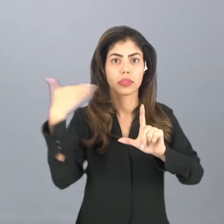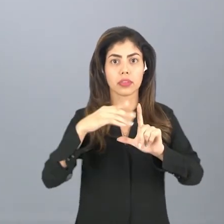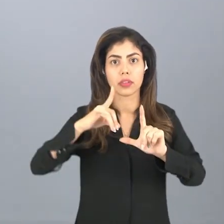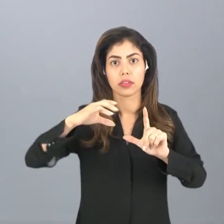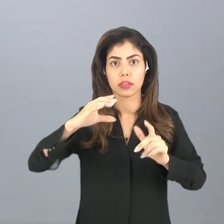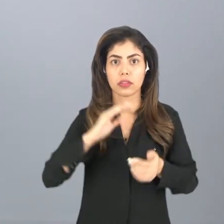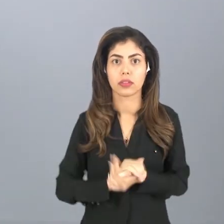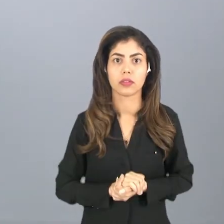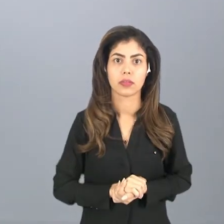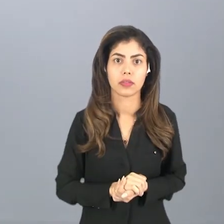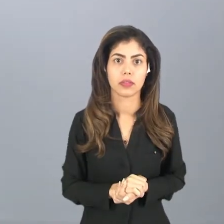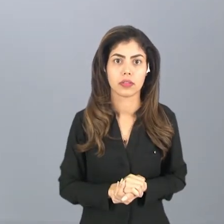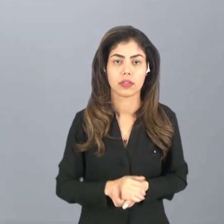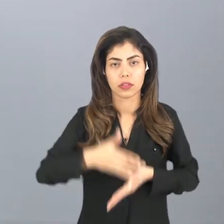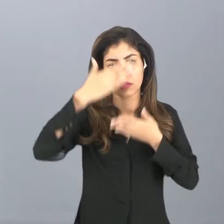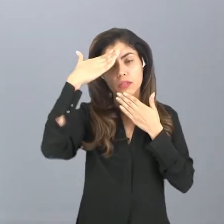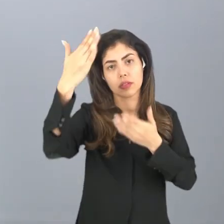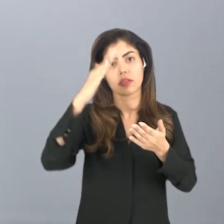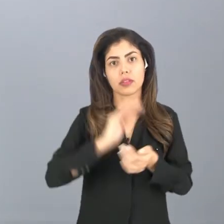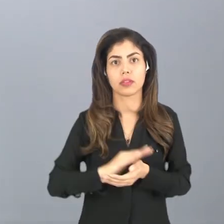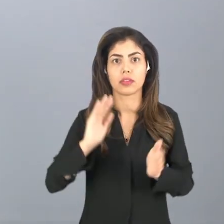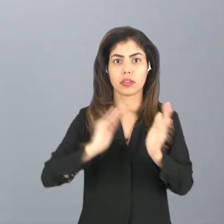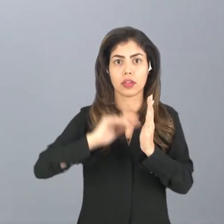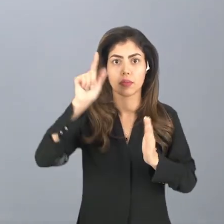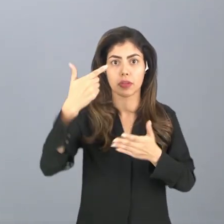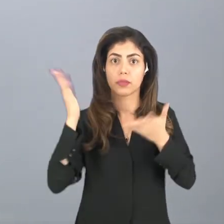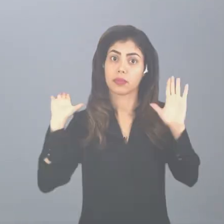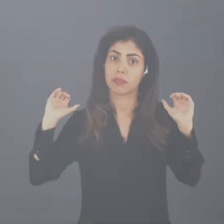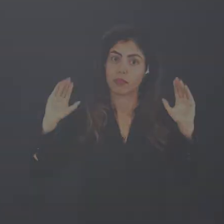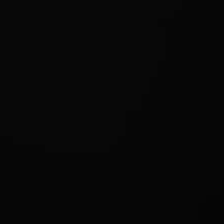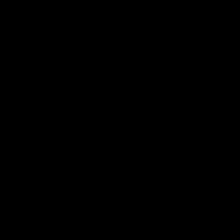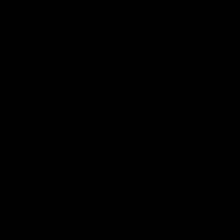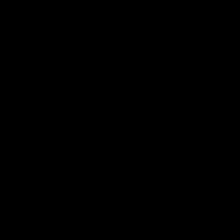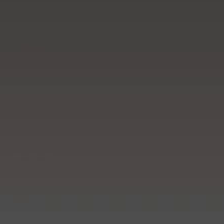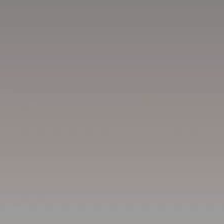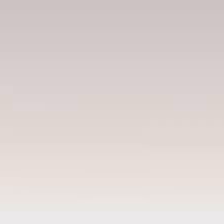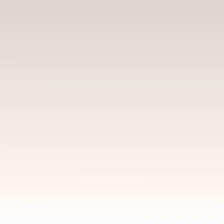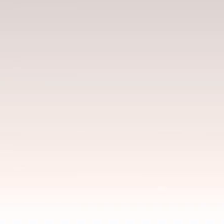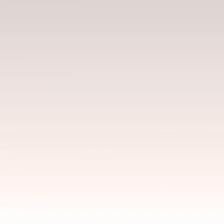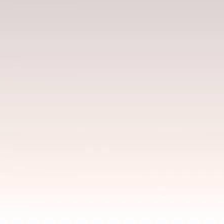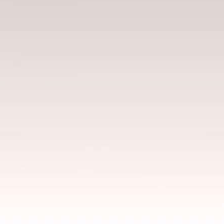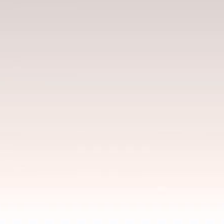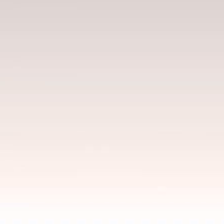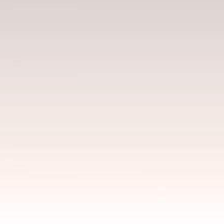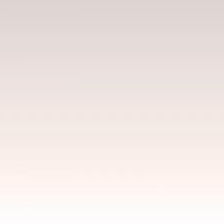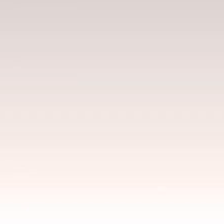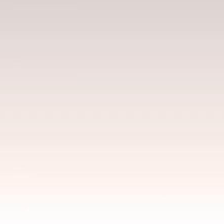plataforma Eduque. Muitas gracias e hasta a próxima classe.